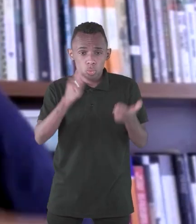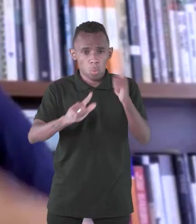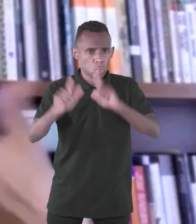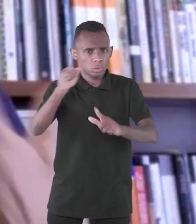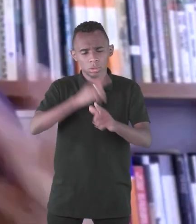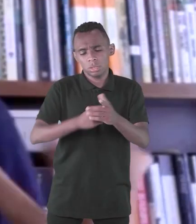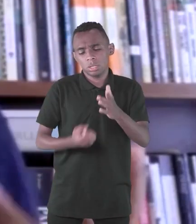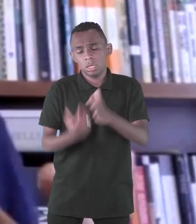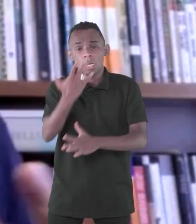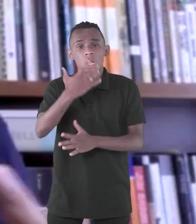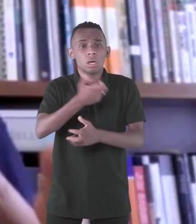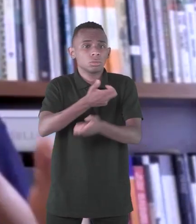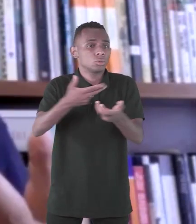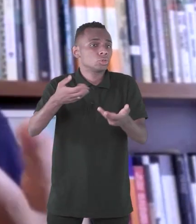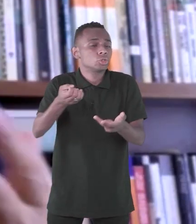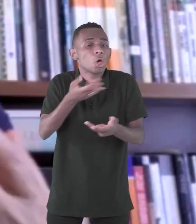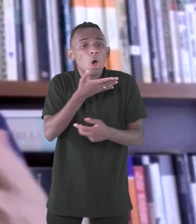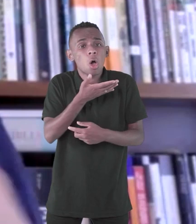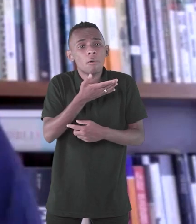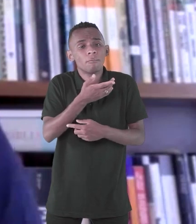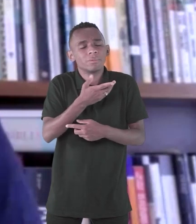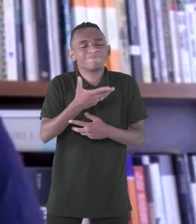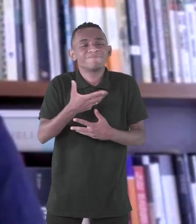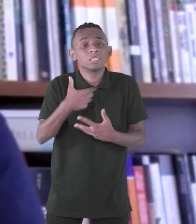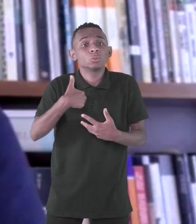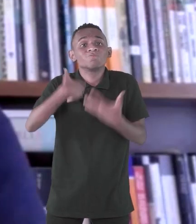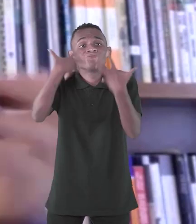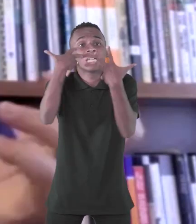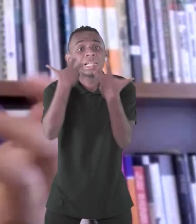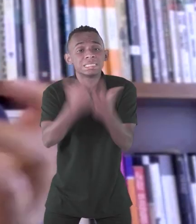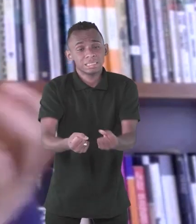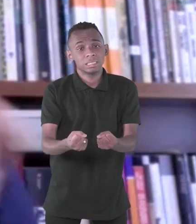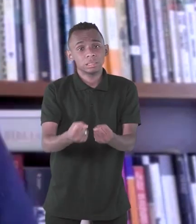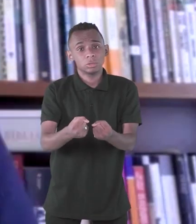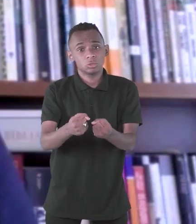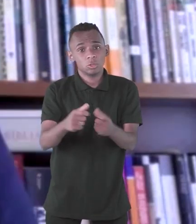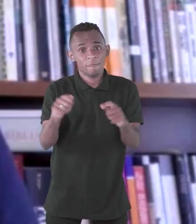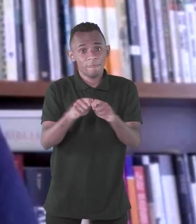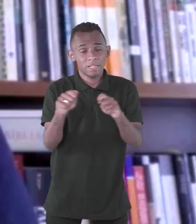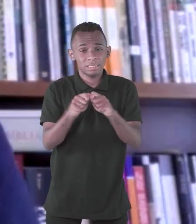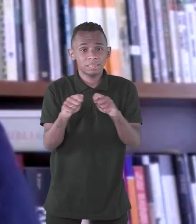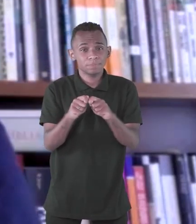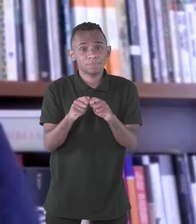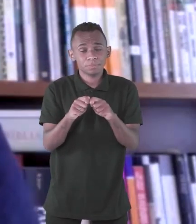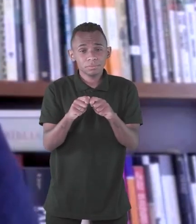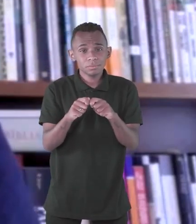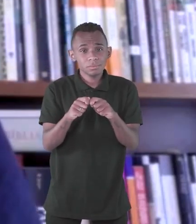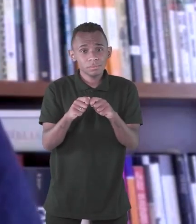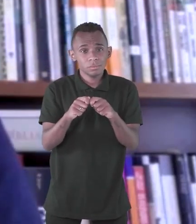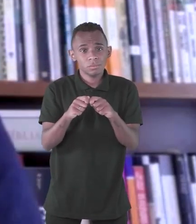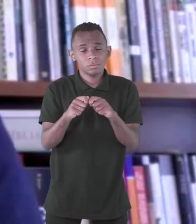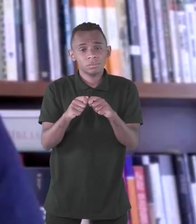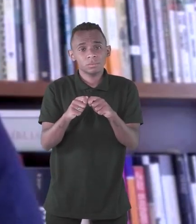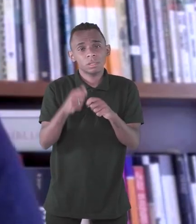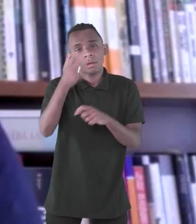e produzir coisa nova que para mim é inaceitável que se faça